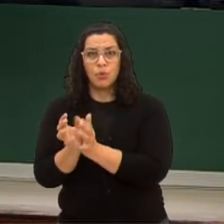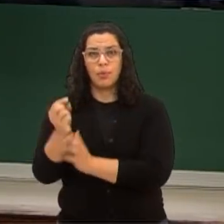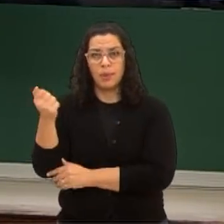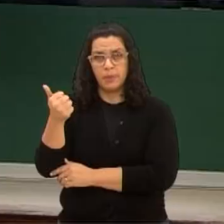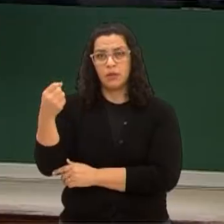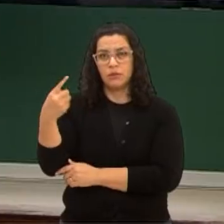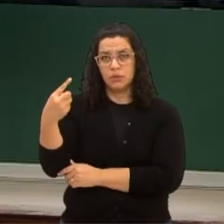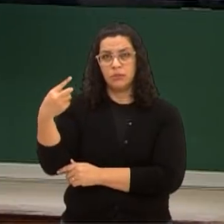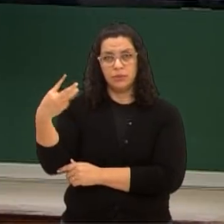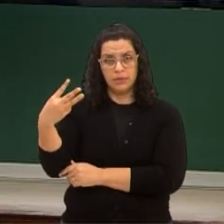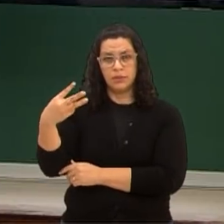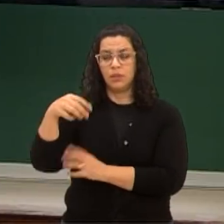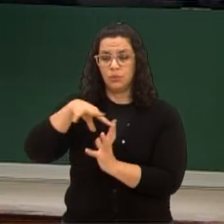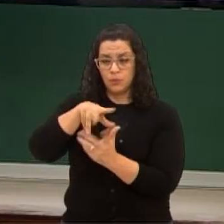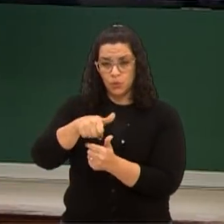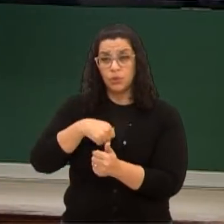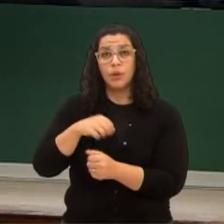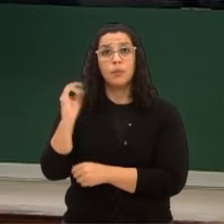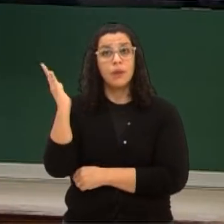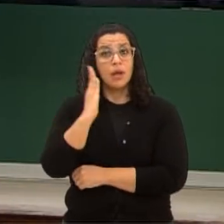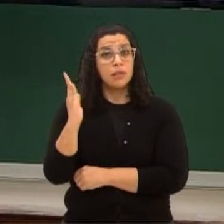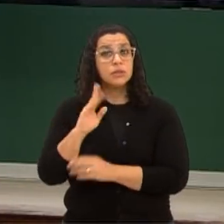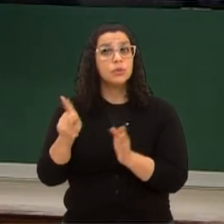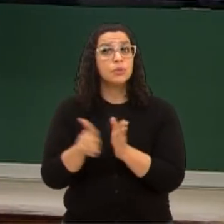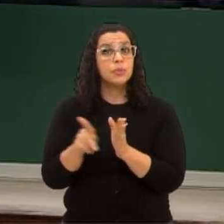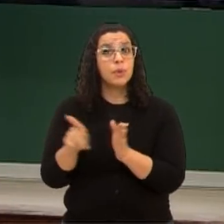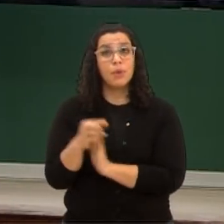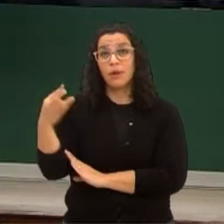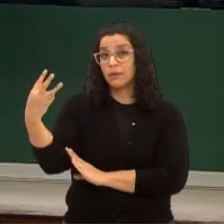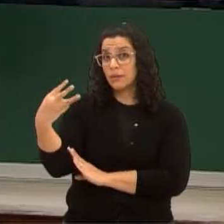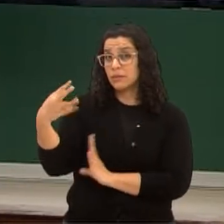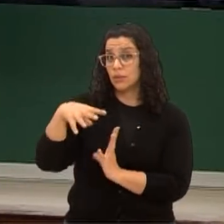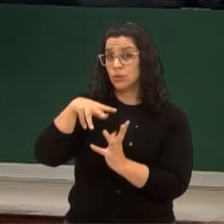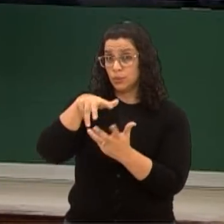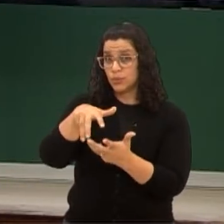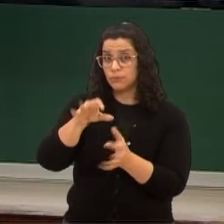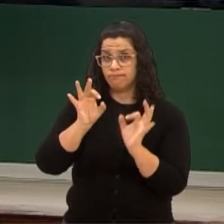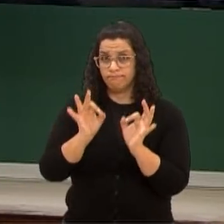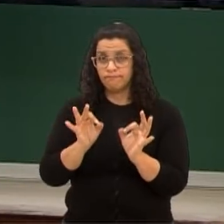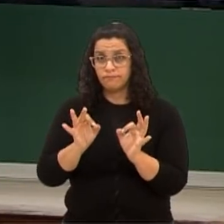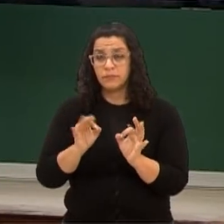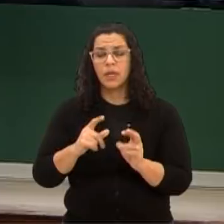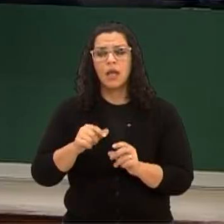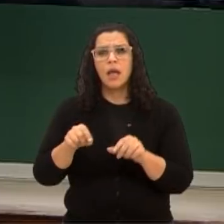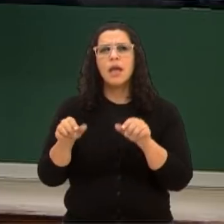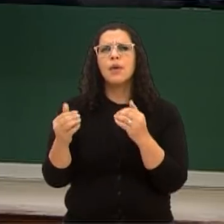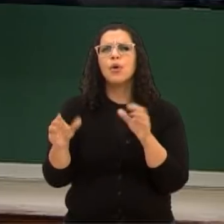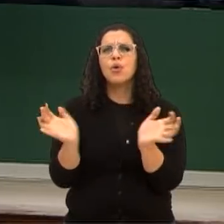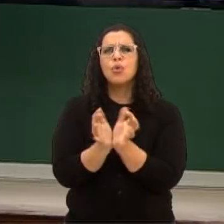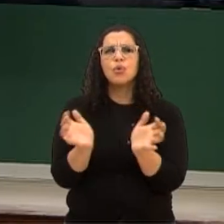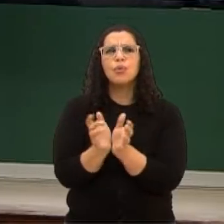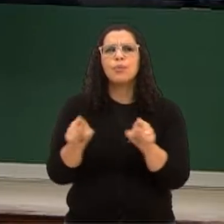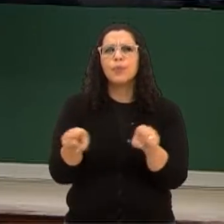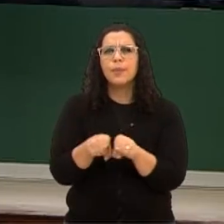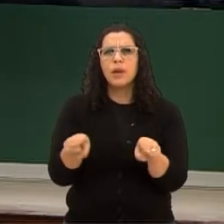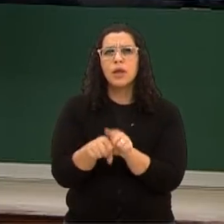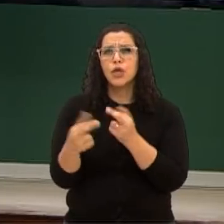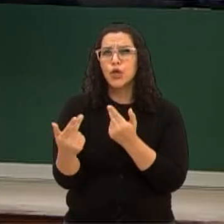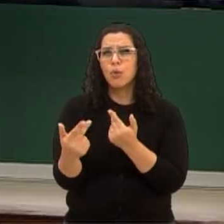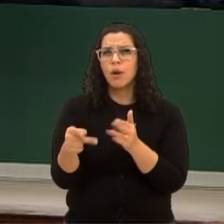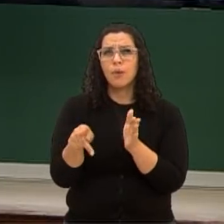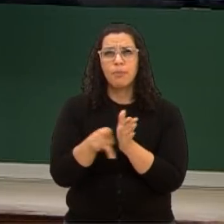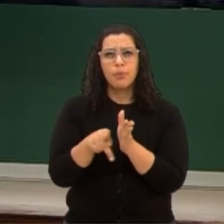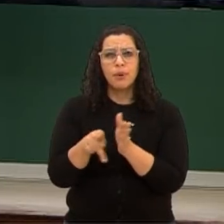Brasil está colocado numa posição de país de terceiro mundo. Ele está no mesmo grupo de países